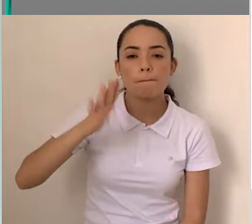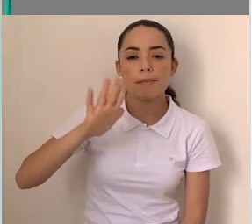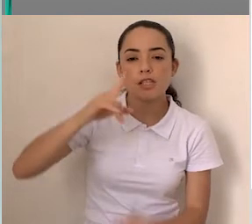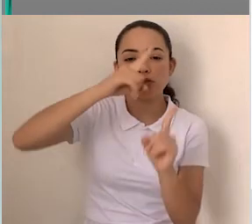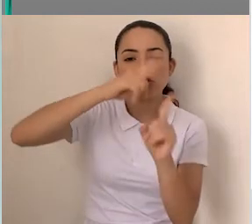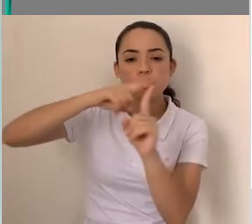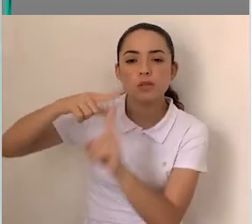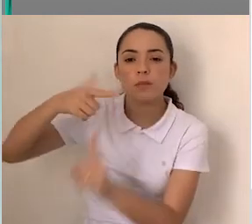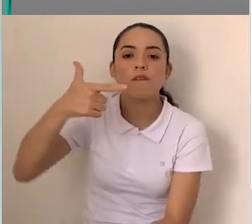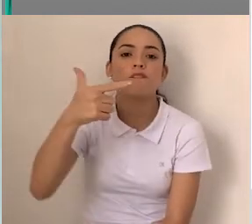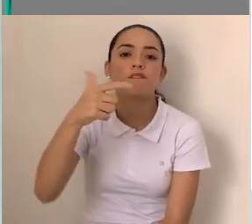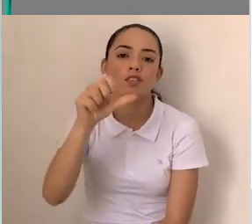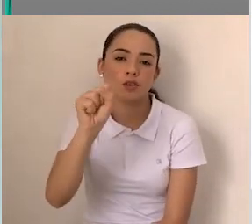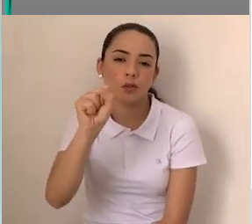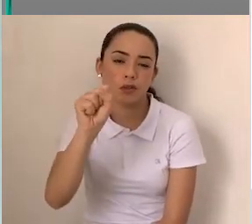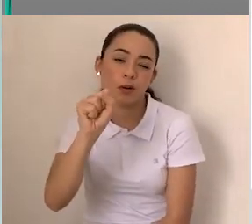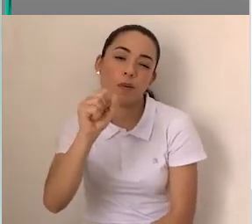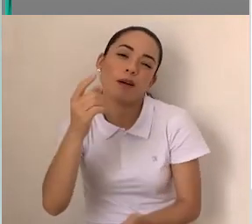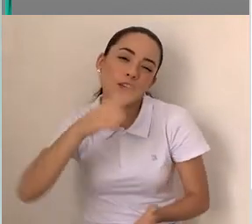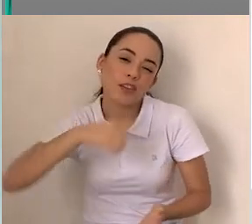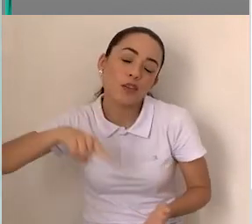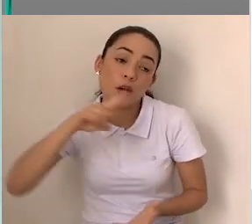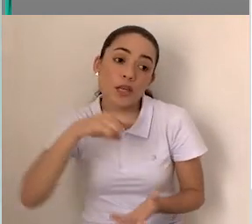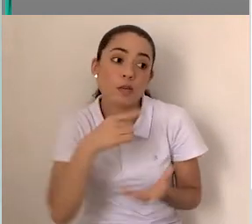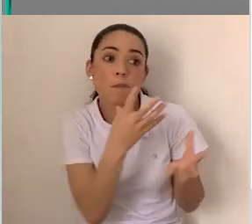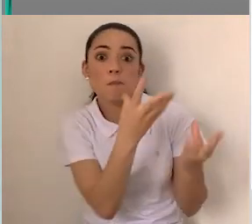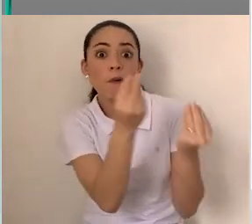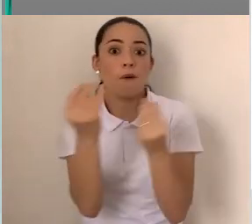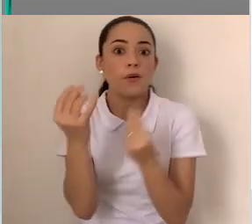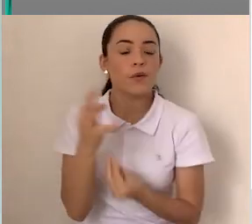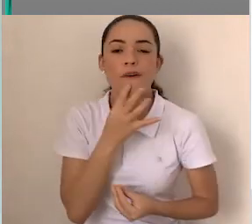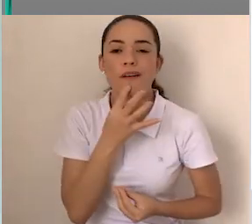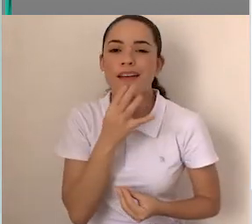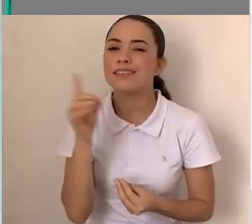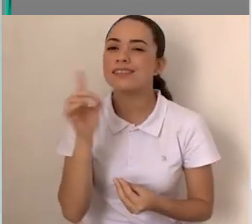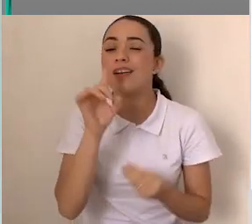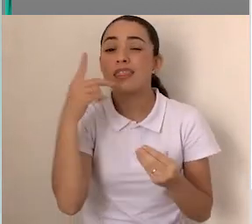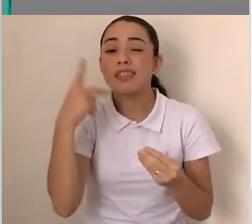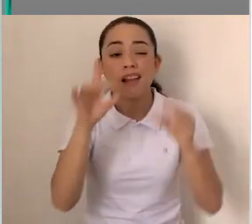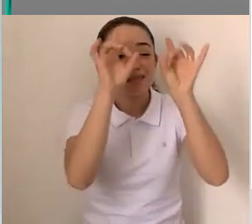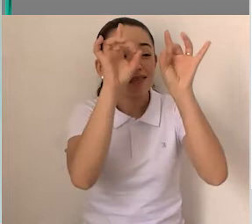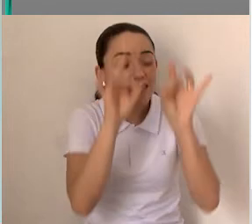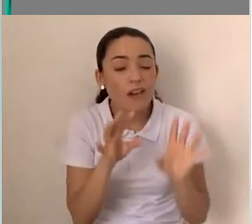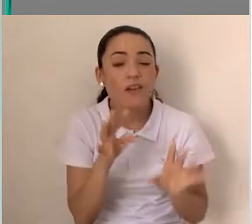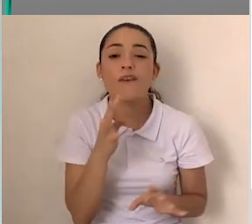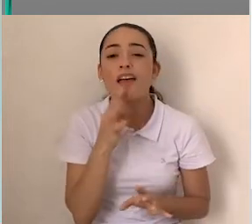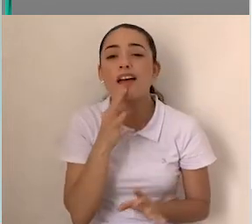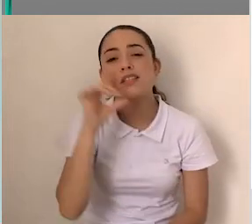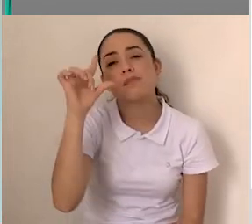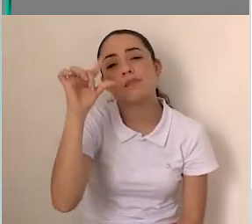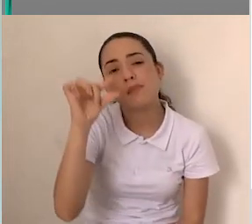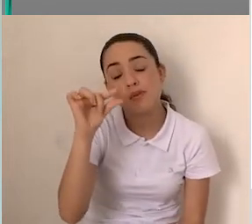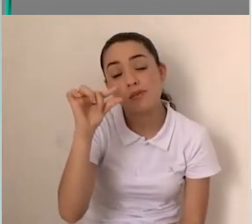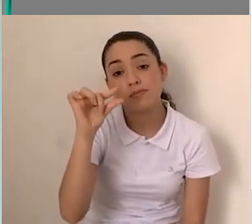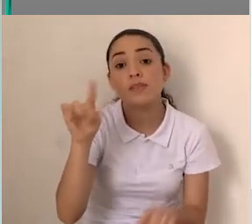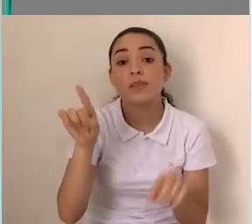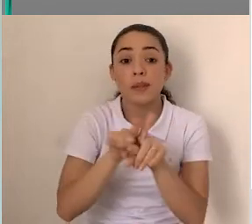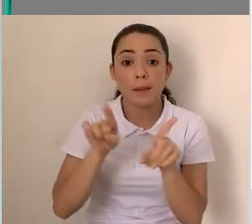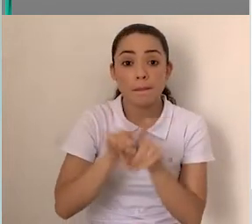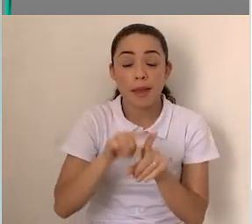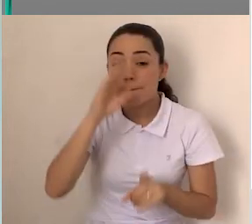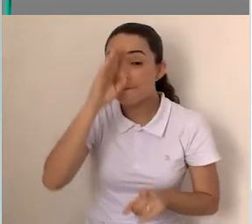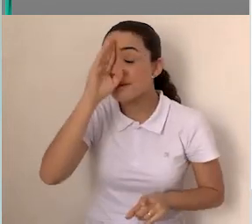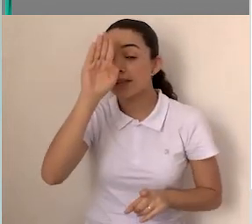de 28 tipos de fibras colágenas conhecidas até hoje, sendo que pouco é o nosso conhecimento a respeito de todas as